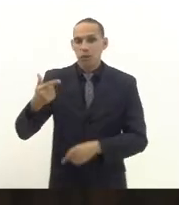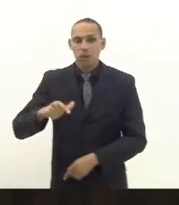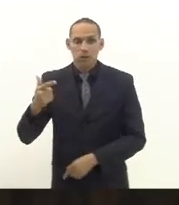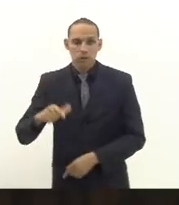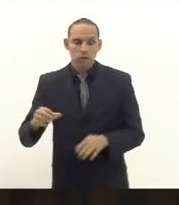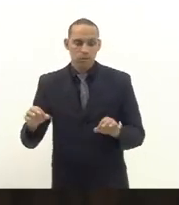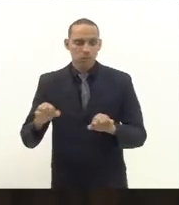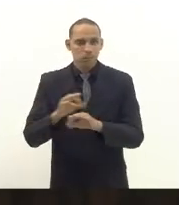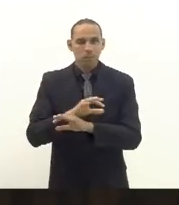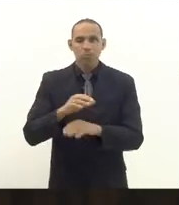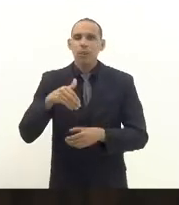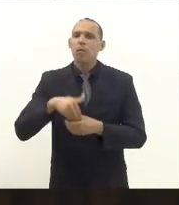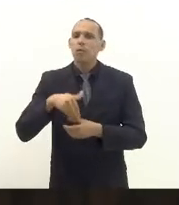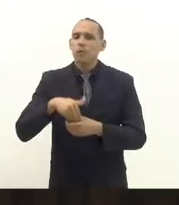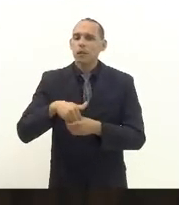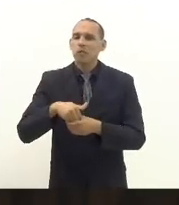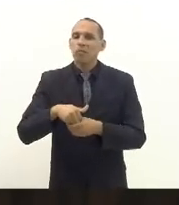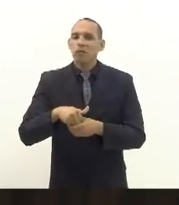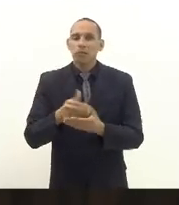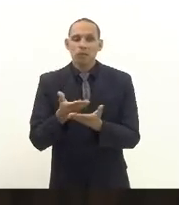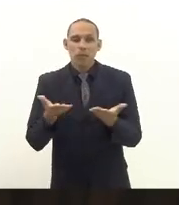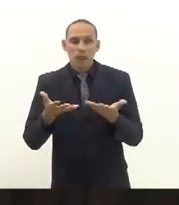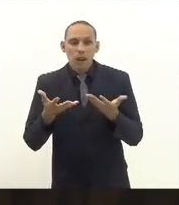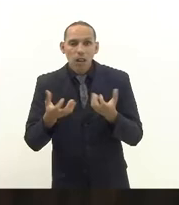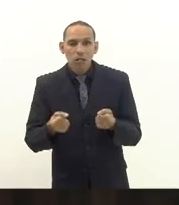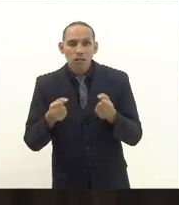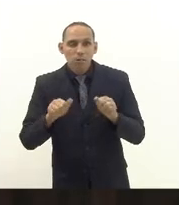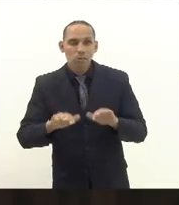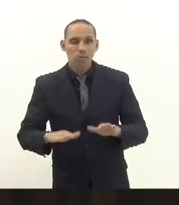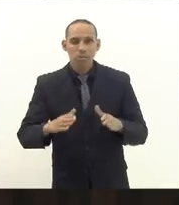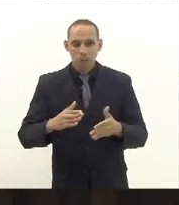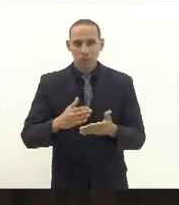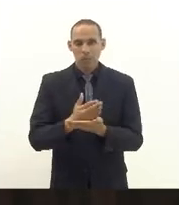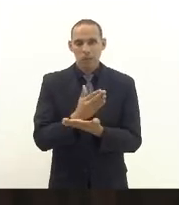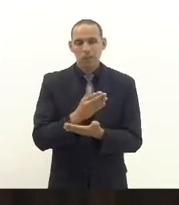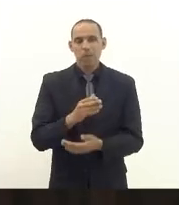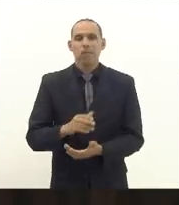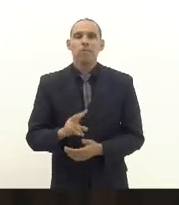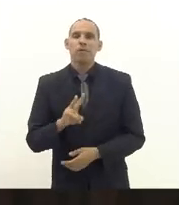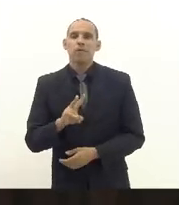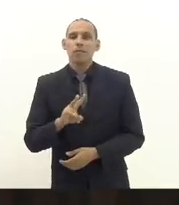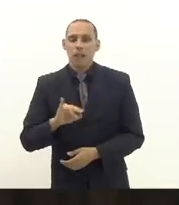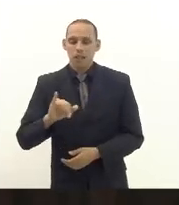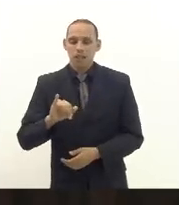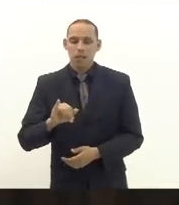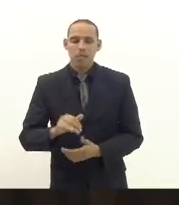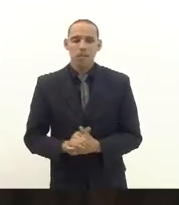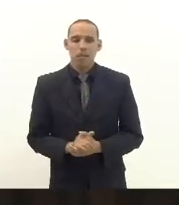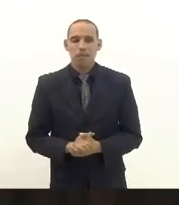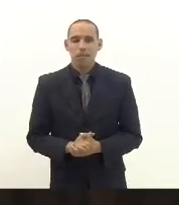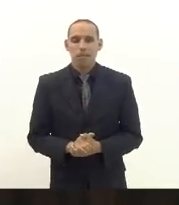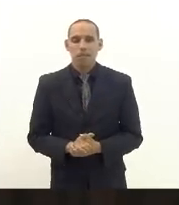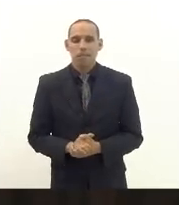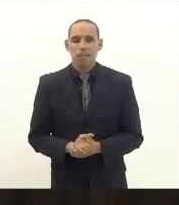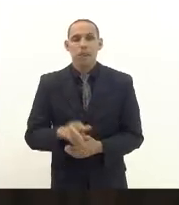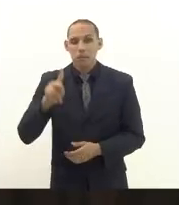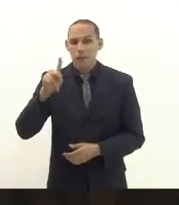discutir Serra da discussão e votação seu de que aprovam permaneçam Como estão aprovada vai à promulgação